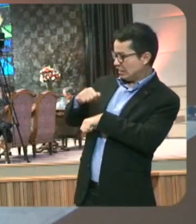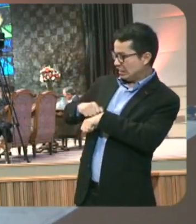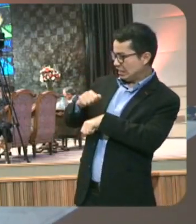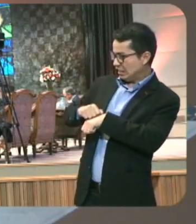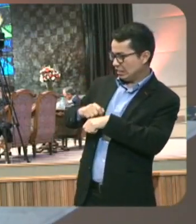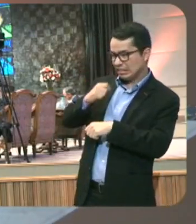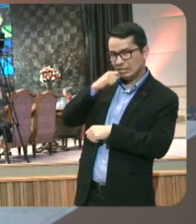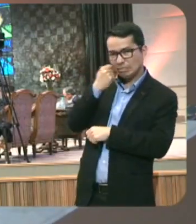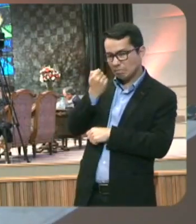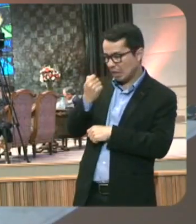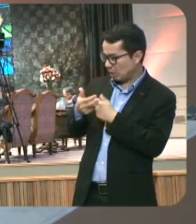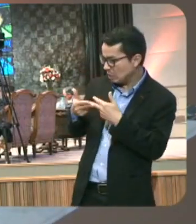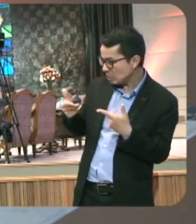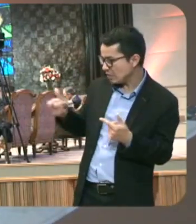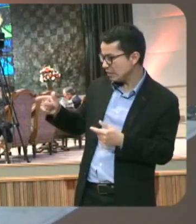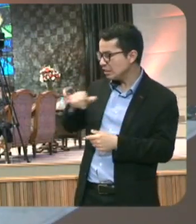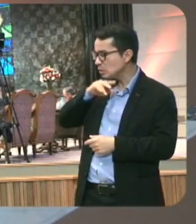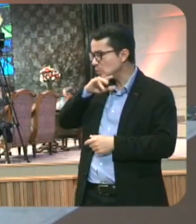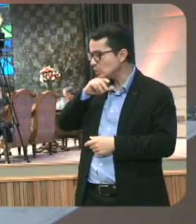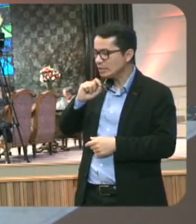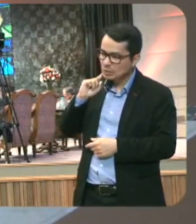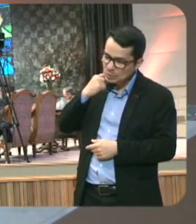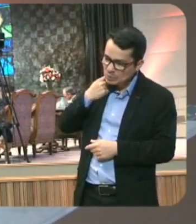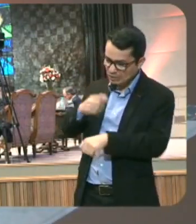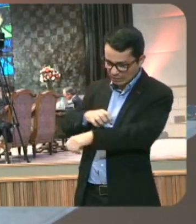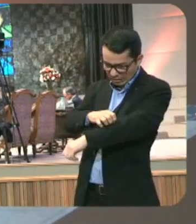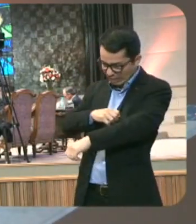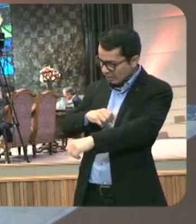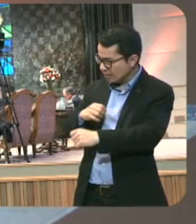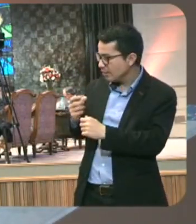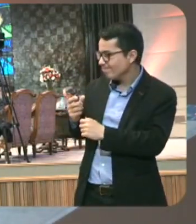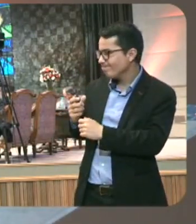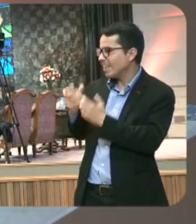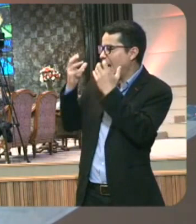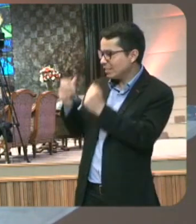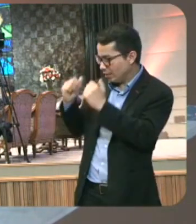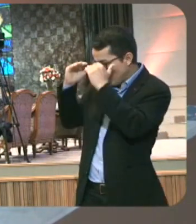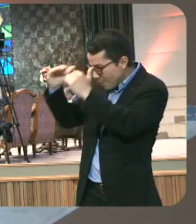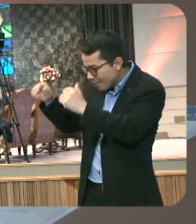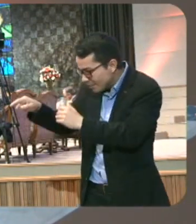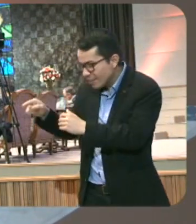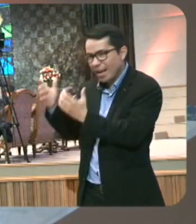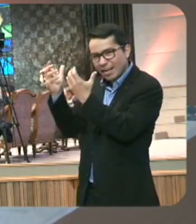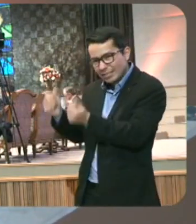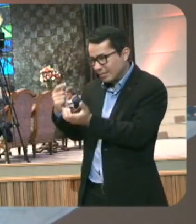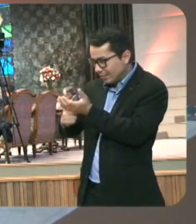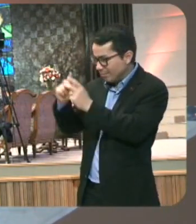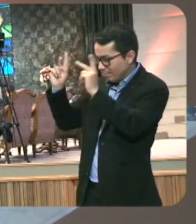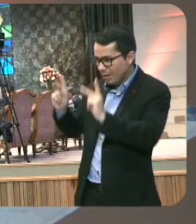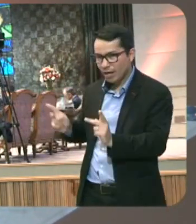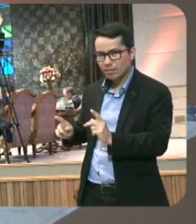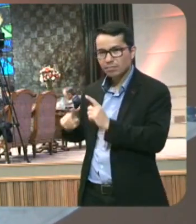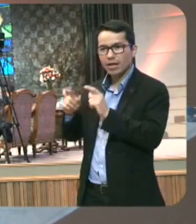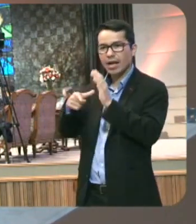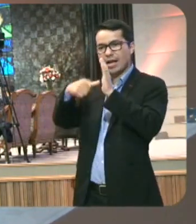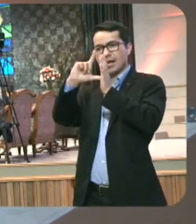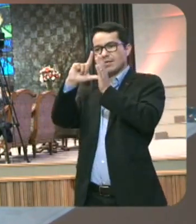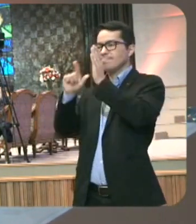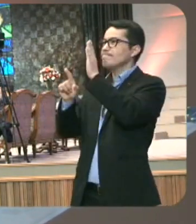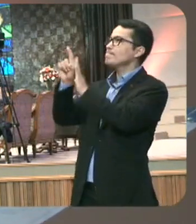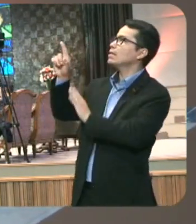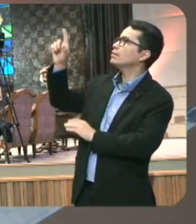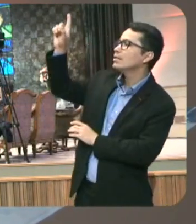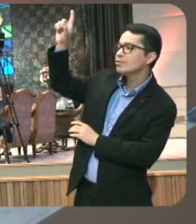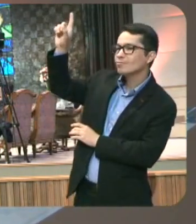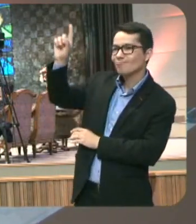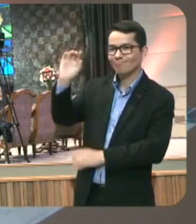à luz daquilo que eles estavam vendo. E aí a gente aprendeu hoje de manhã algumas lições